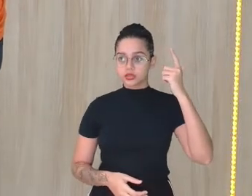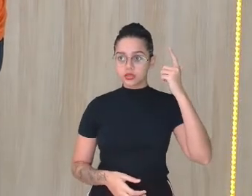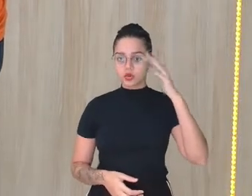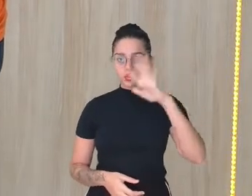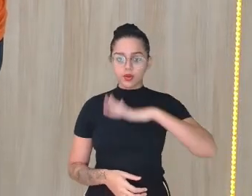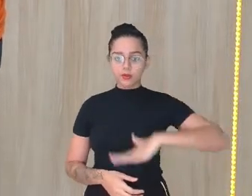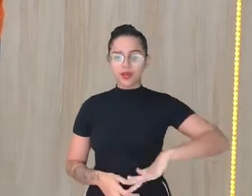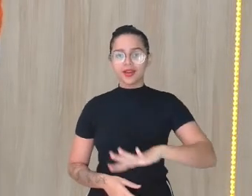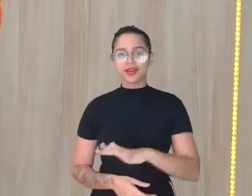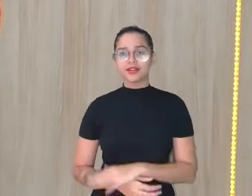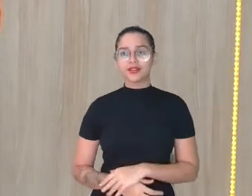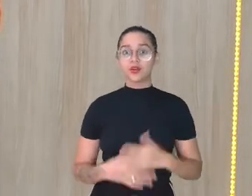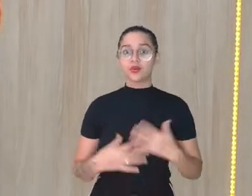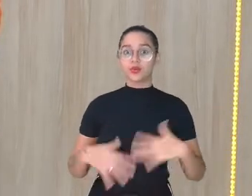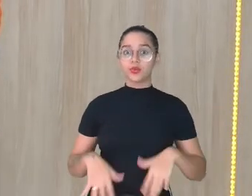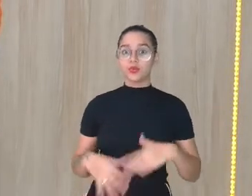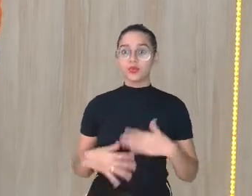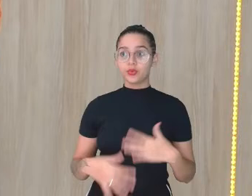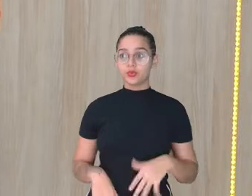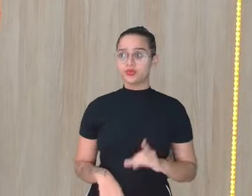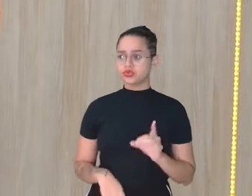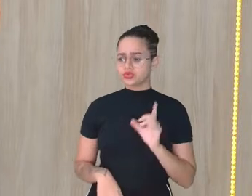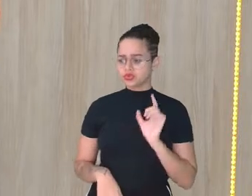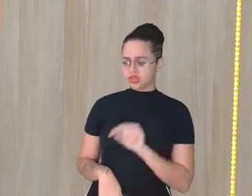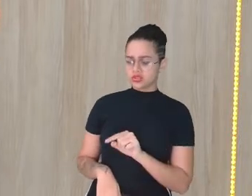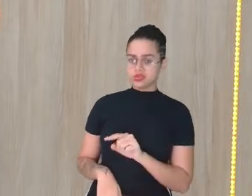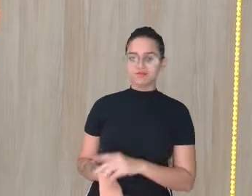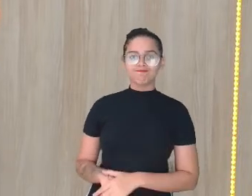do ambiente. Ué, só isso,